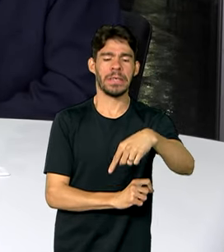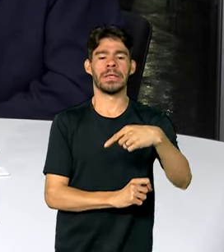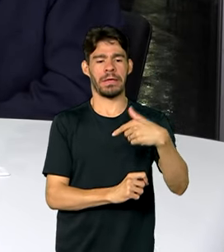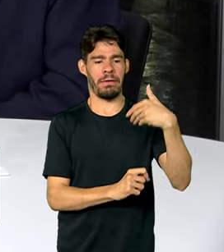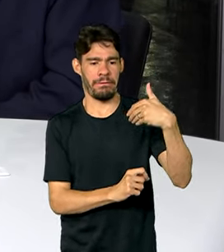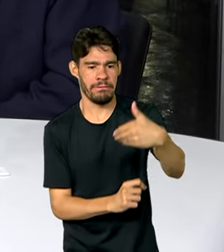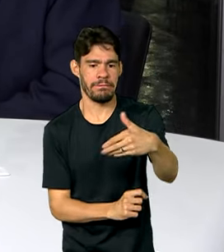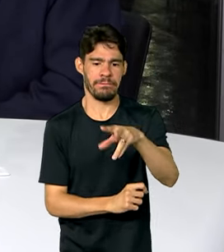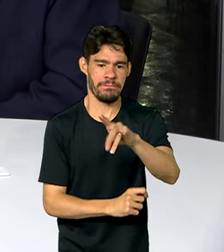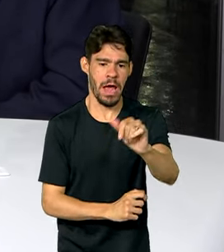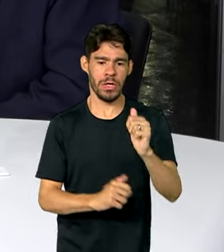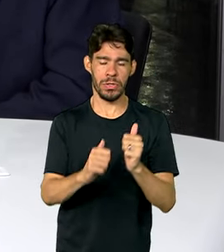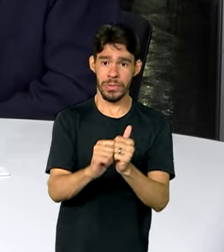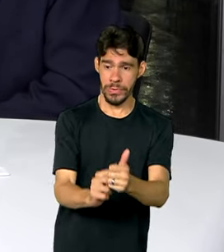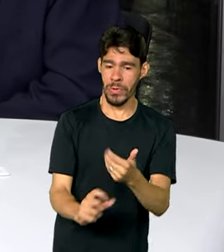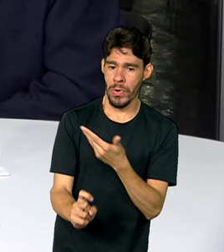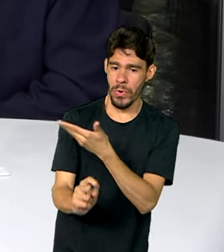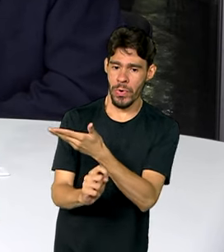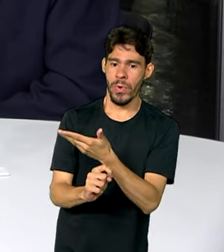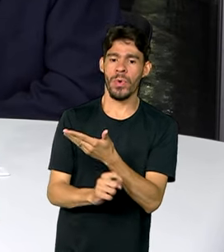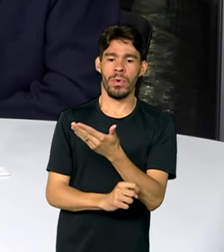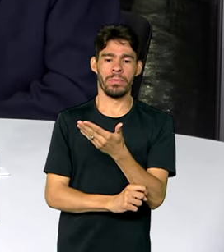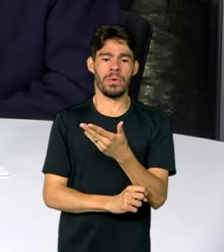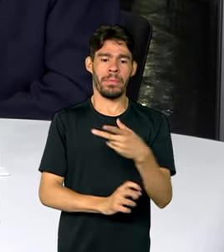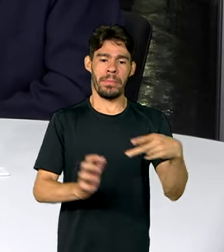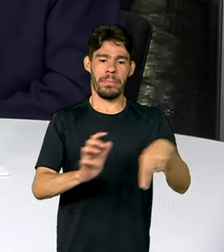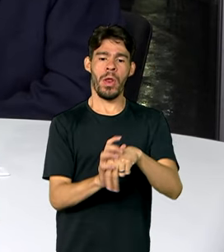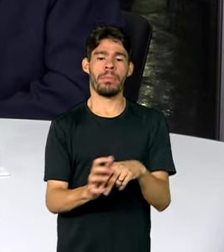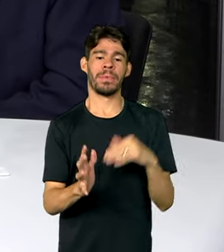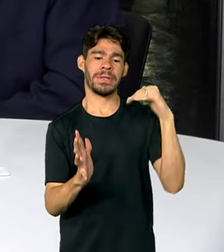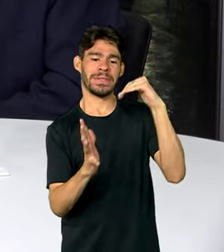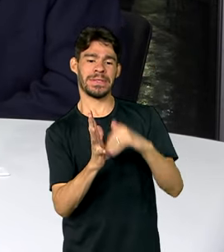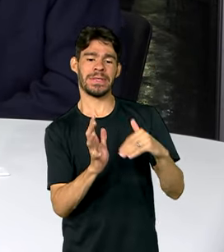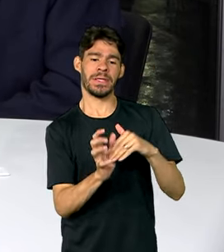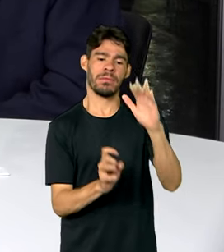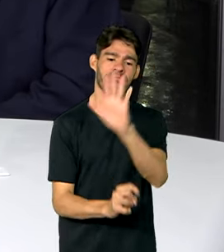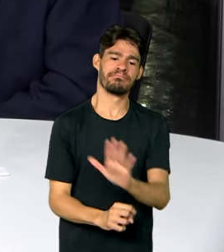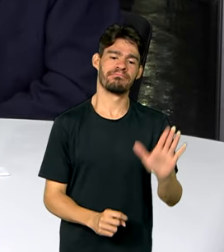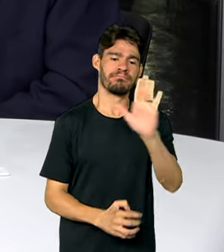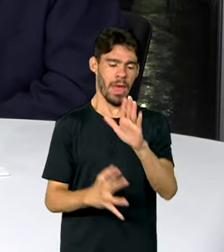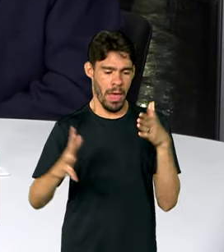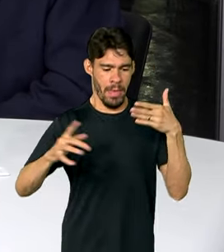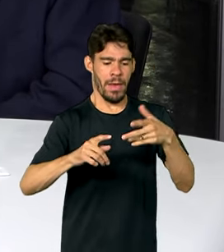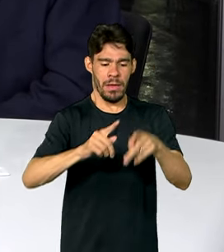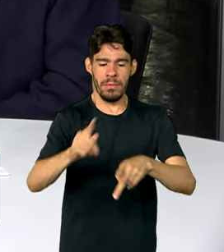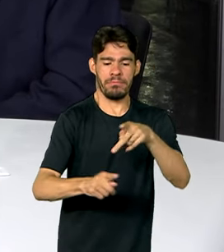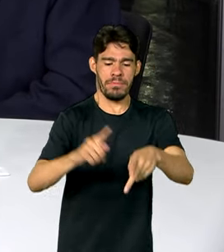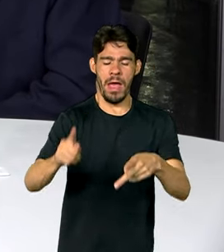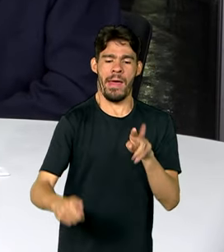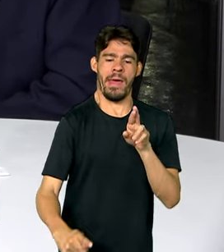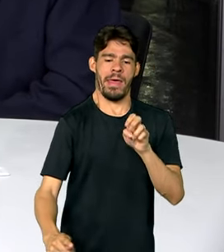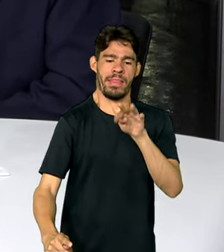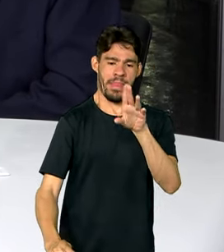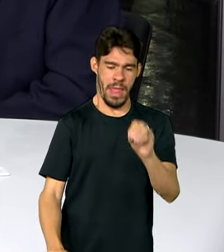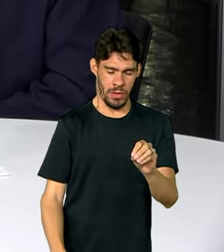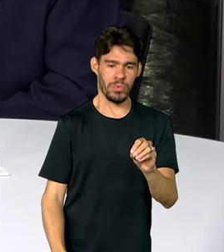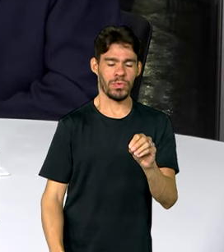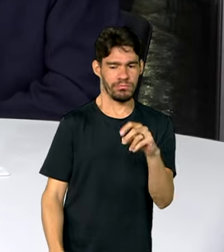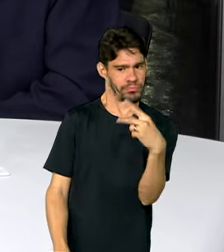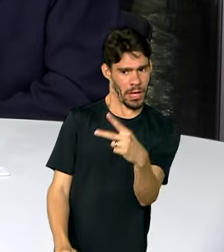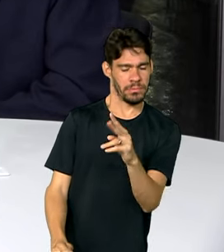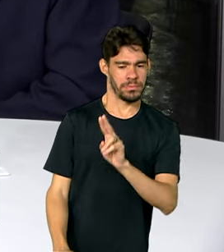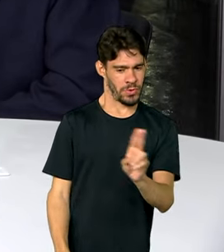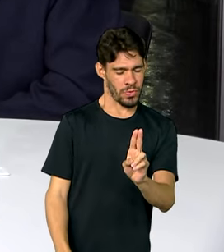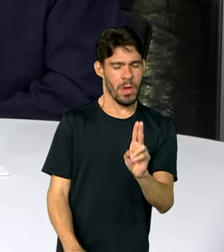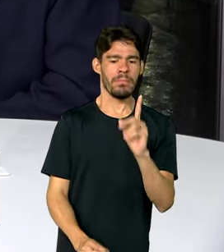dias, eu tenho comigo aqui no estúdio de vidro da Voz do Brasil o secretário nacional de Participação Popular, Renato Simões, que foi um dos